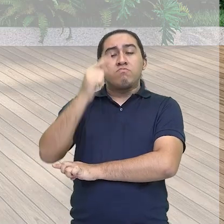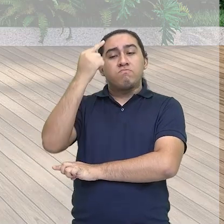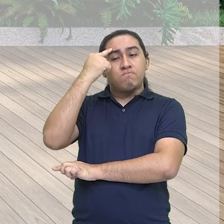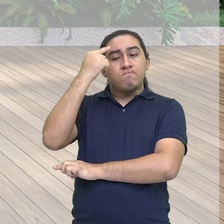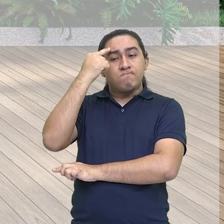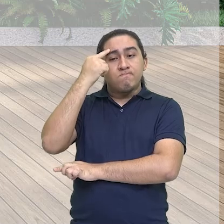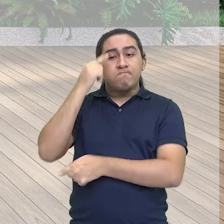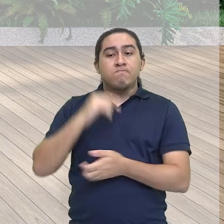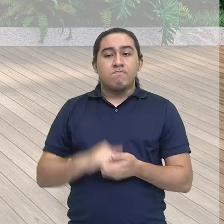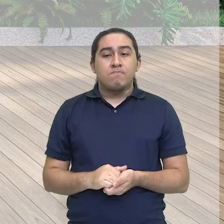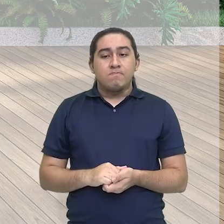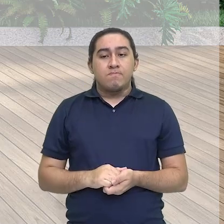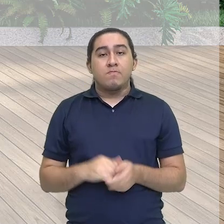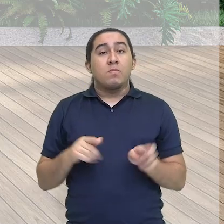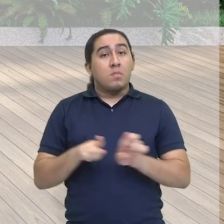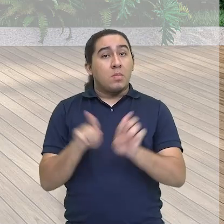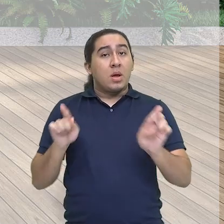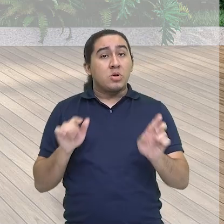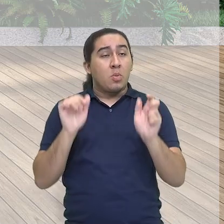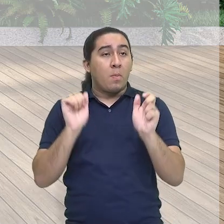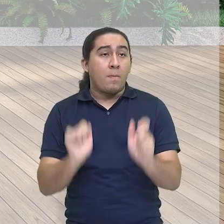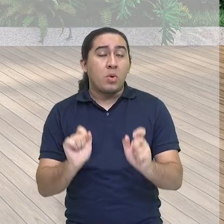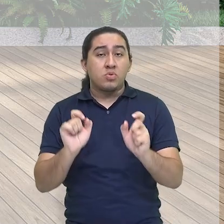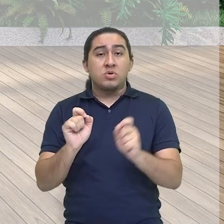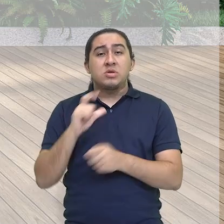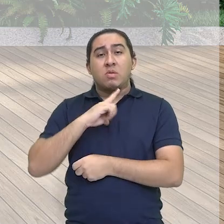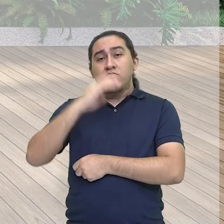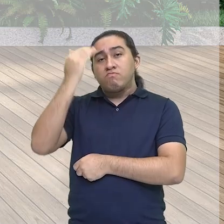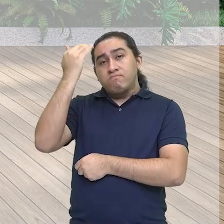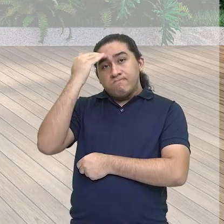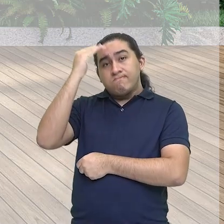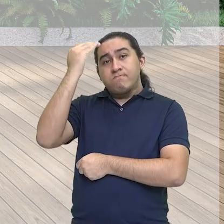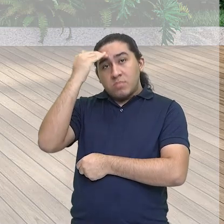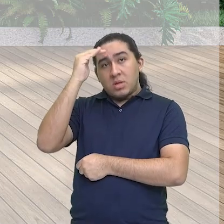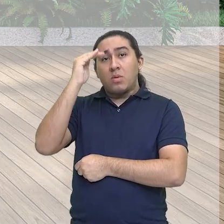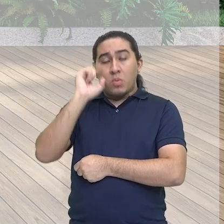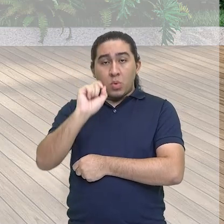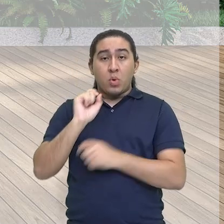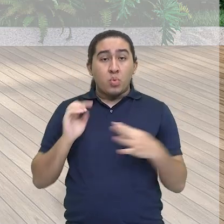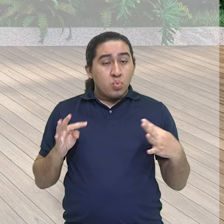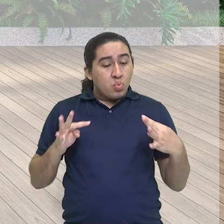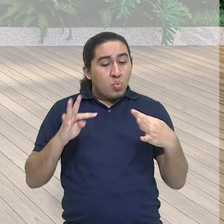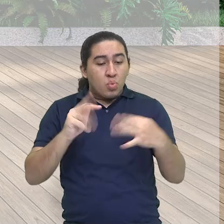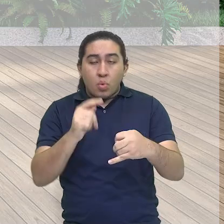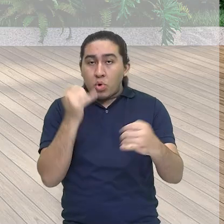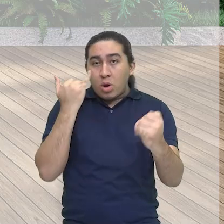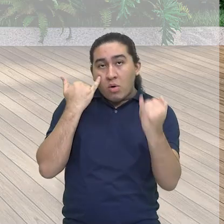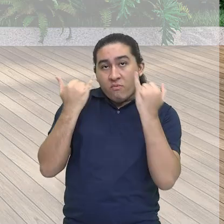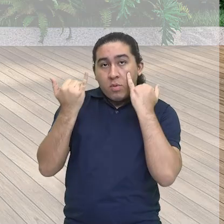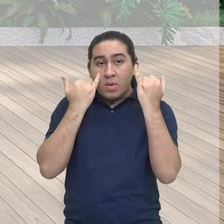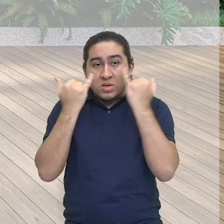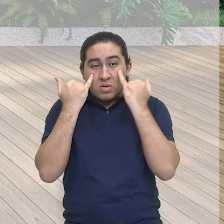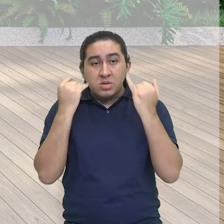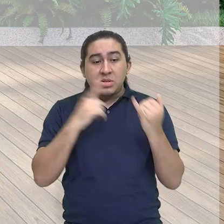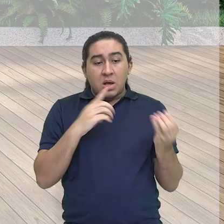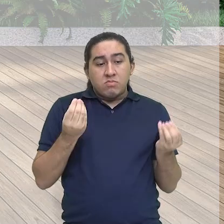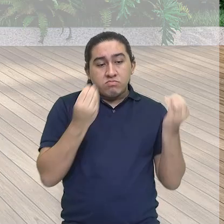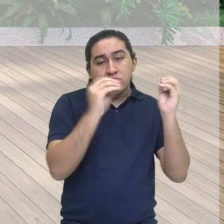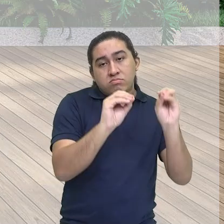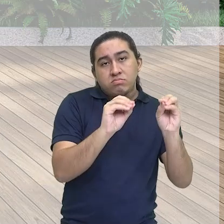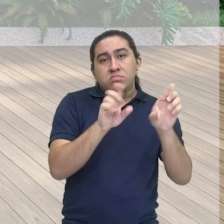deduzir, mas dá para você interpretar, né, todas as informações que estão lá